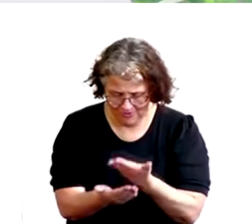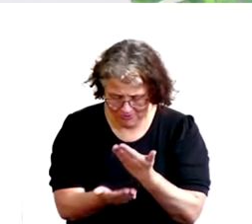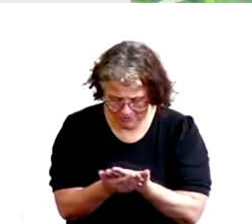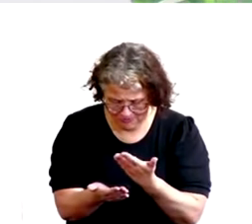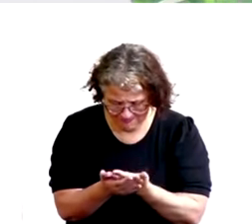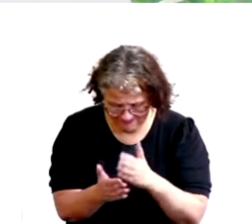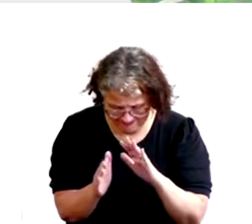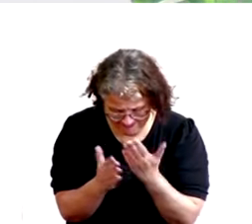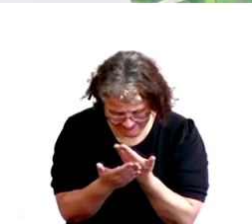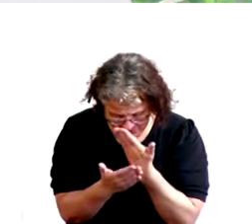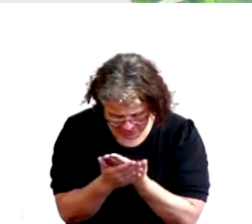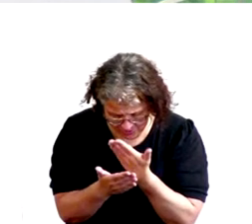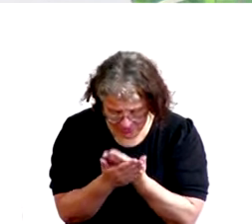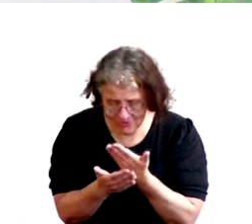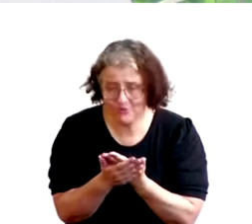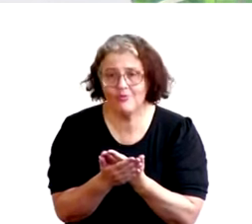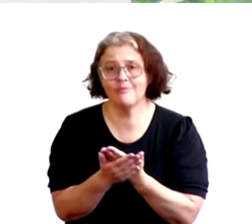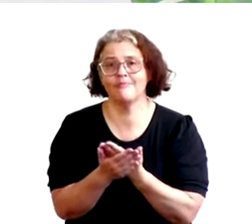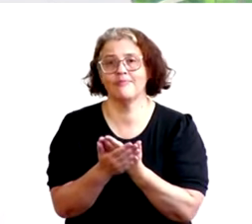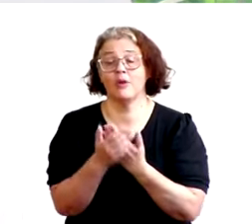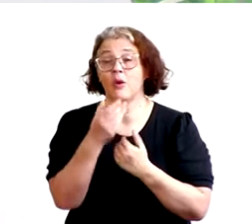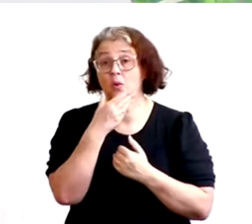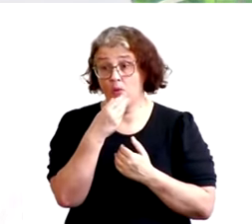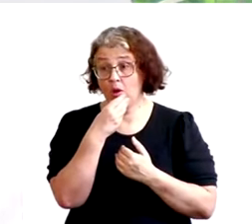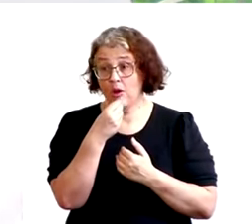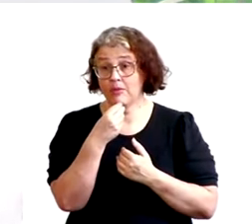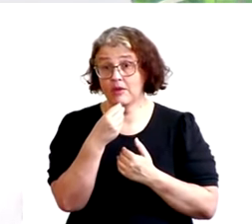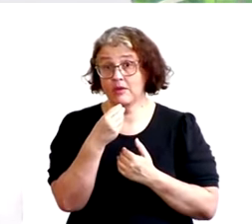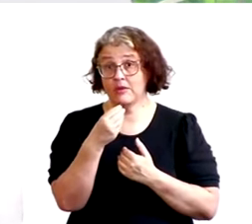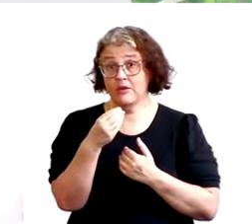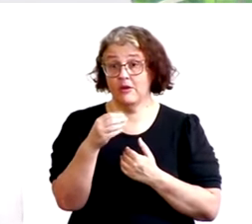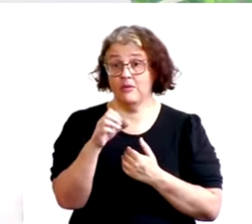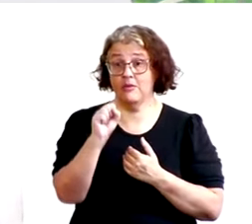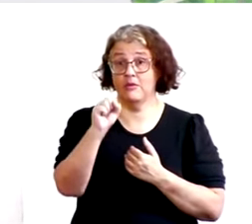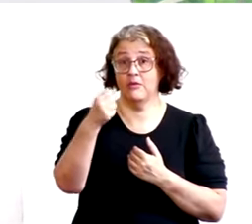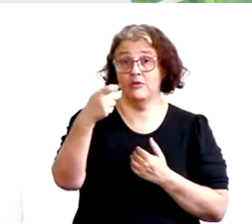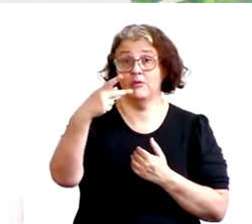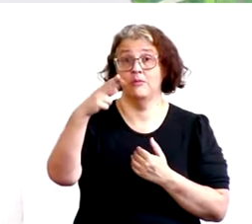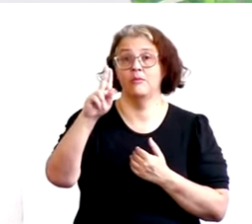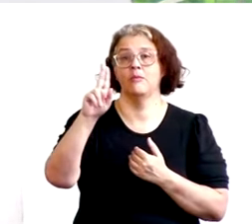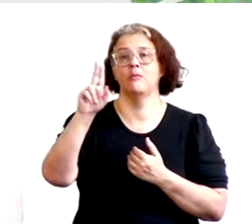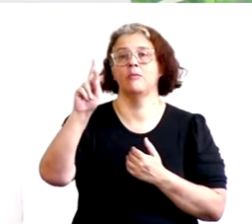Esponja um era um homem doente tanto fisicamente